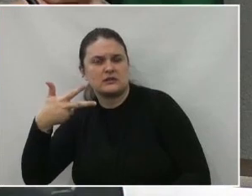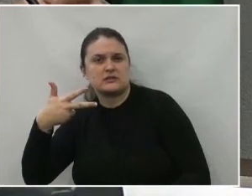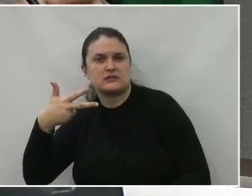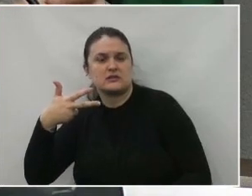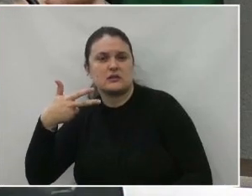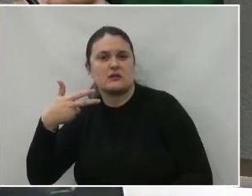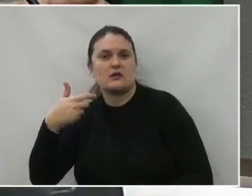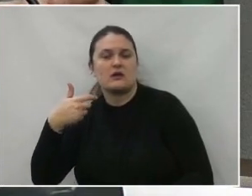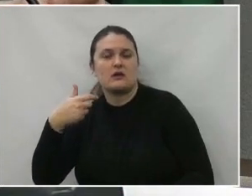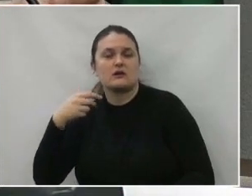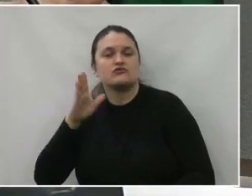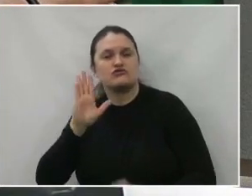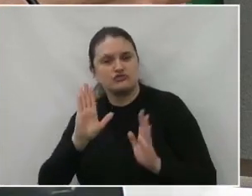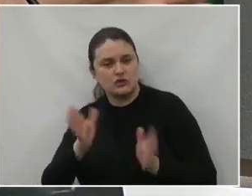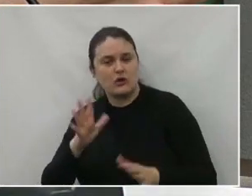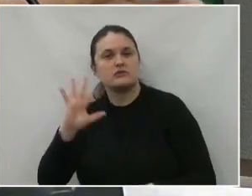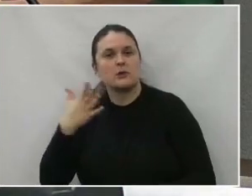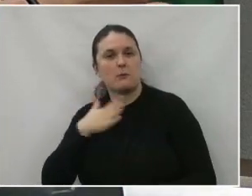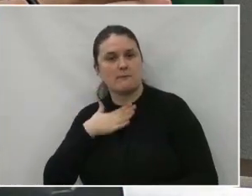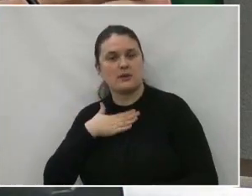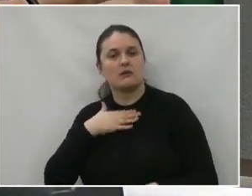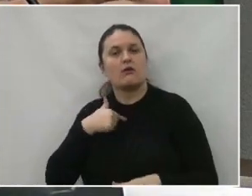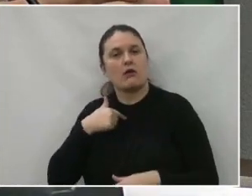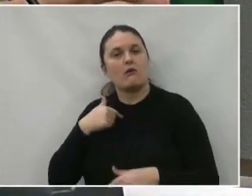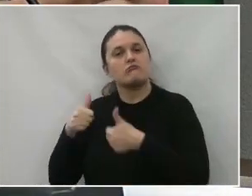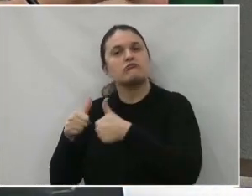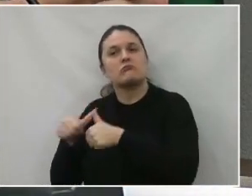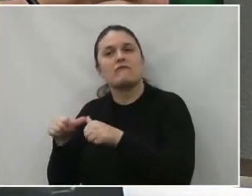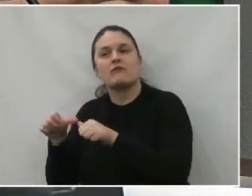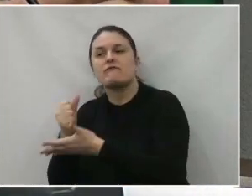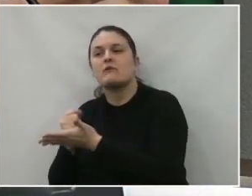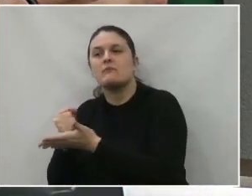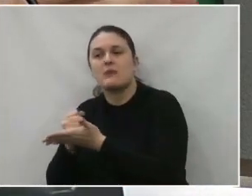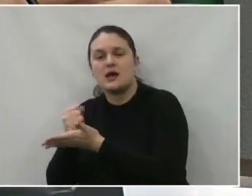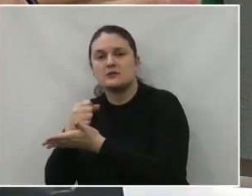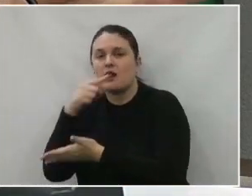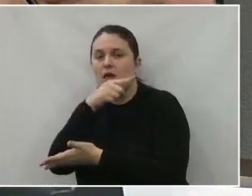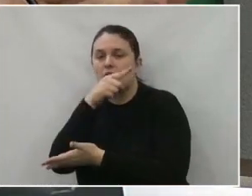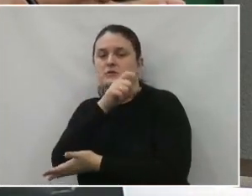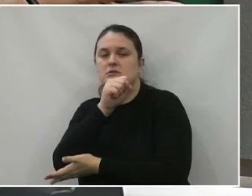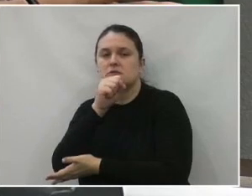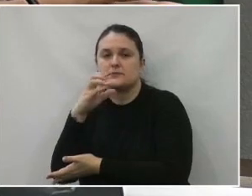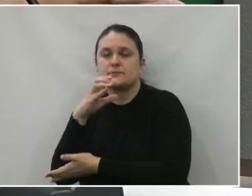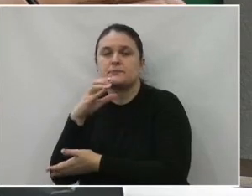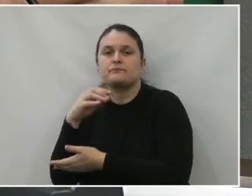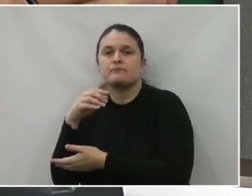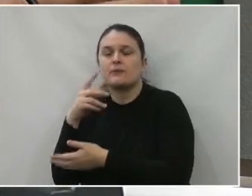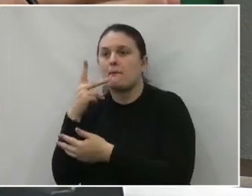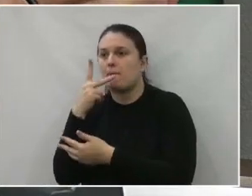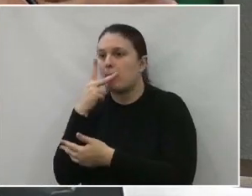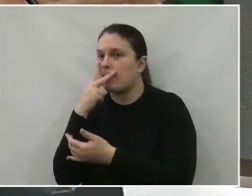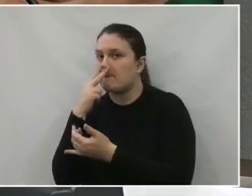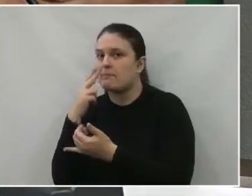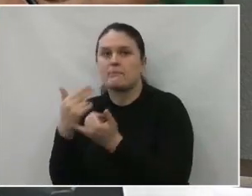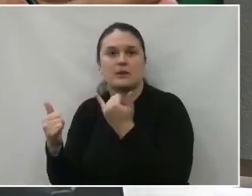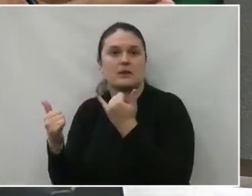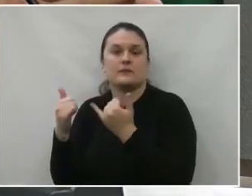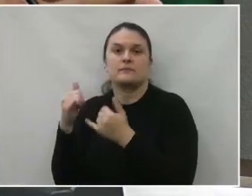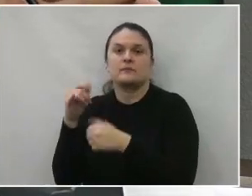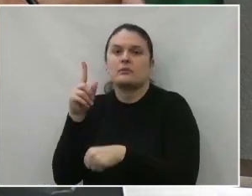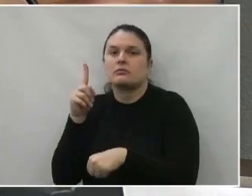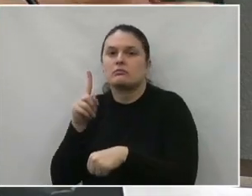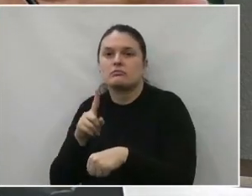minha pessoa também, numa farmácia no distrito de São Cristóvão. Foi algo parecido e que,